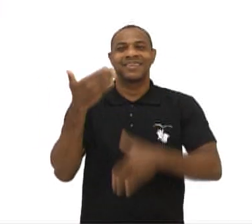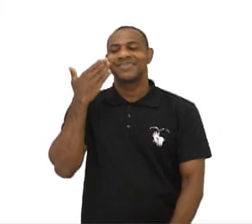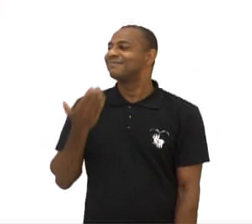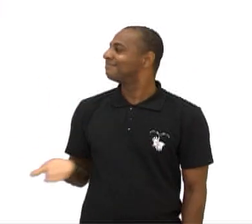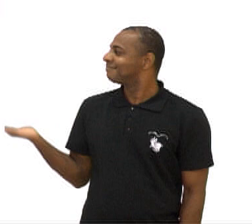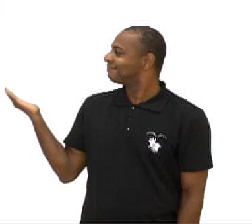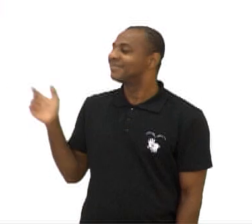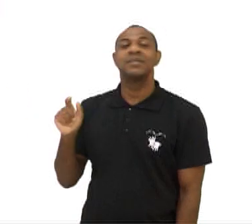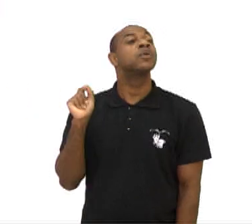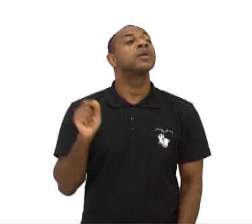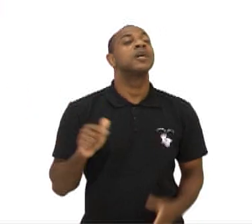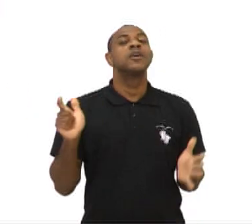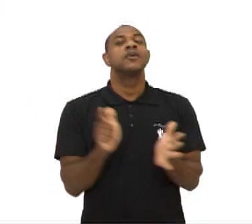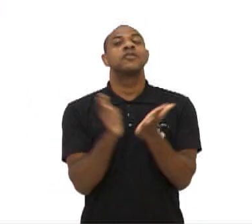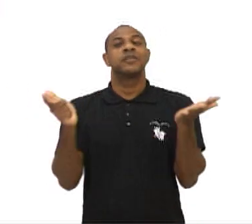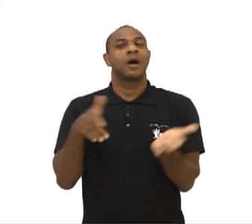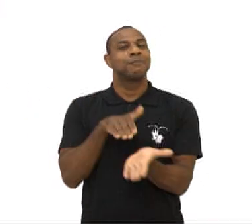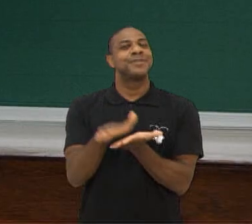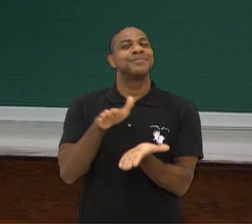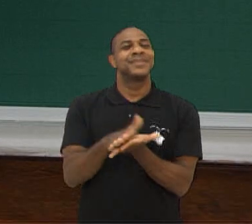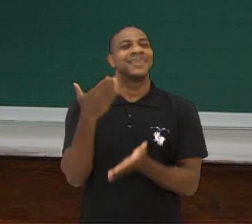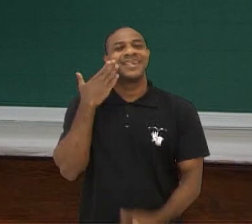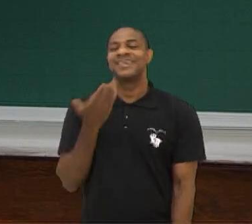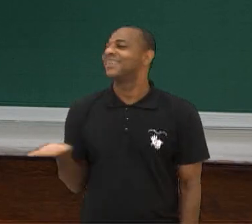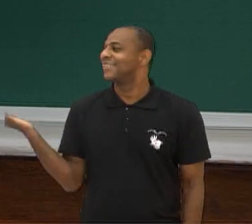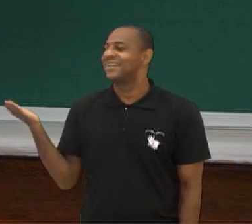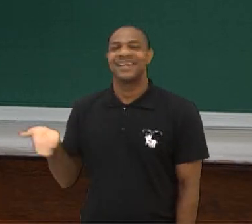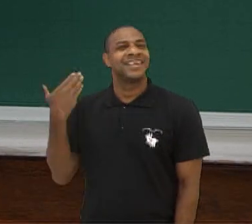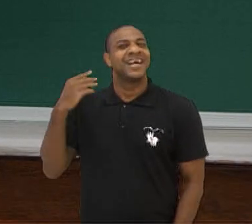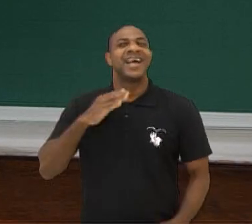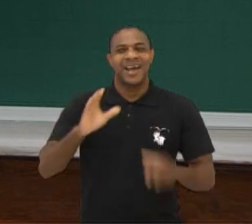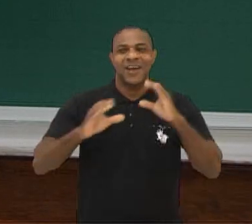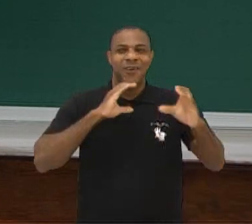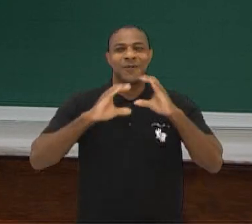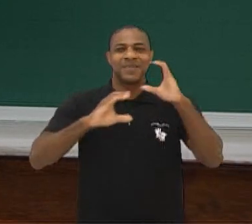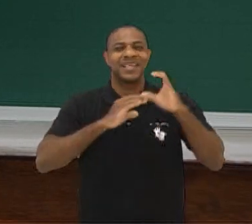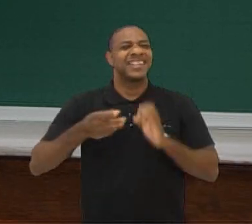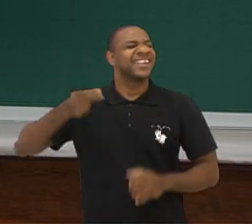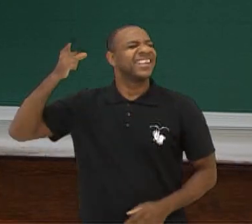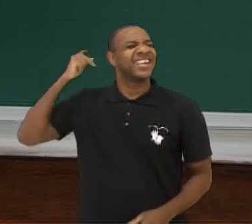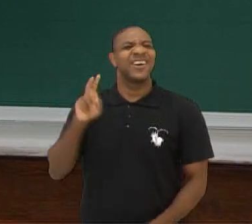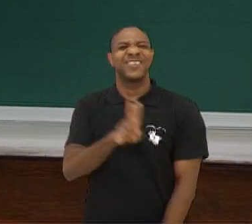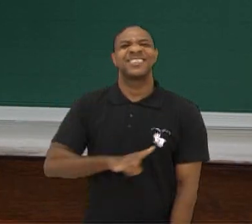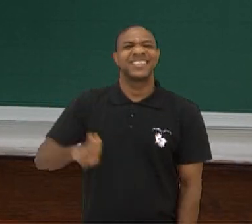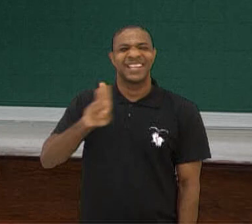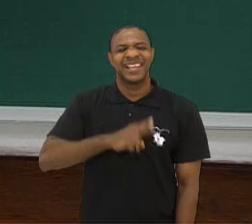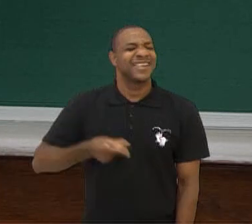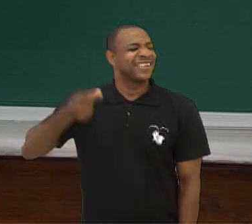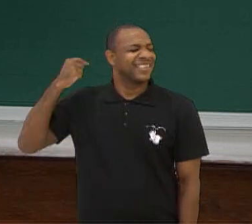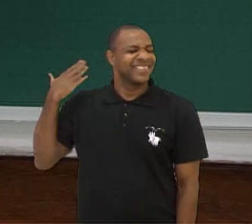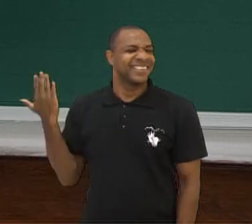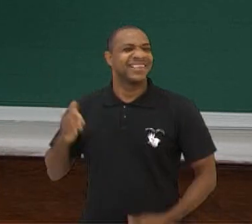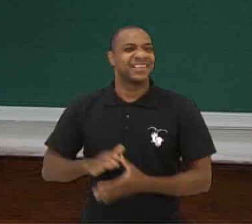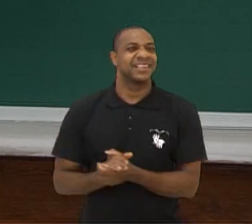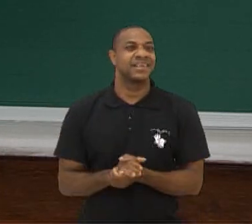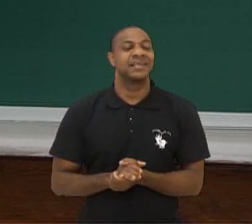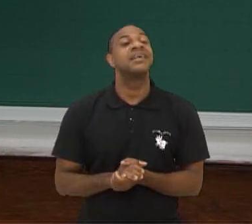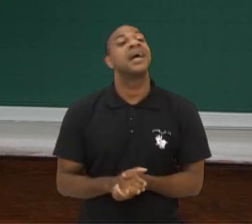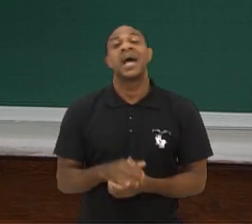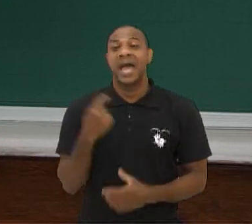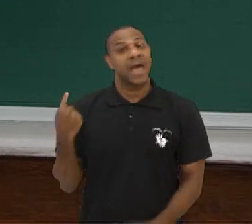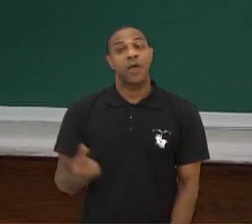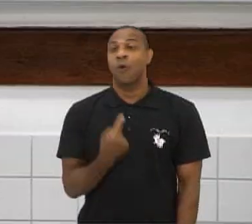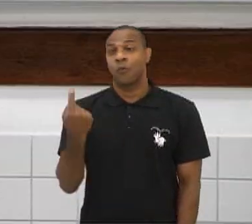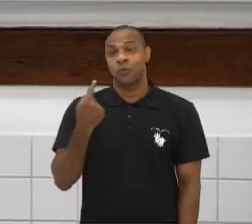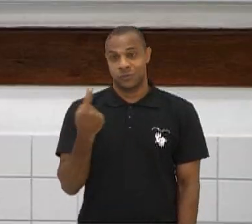mais o jornal impresso, né, que foi um meio de comunicação muito utilizado no passado, né, aliás, era o único